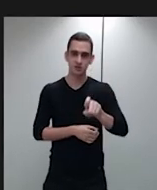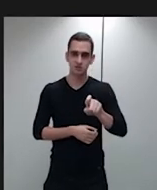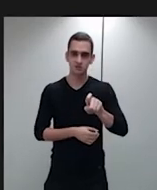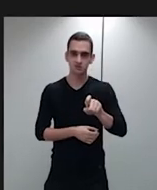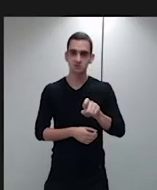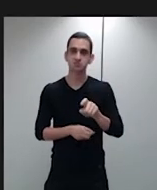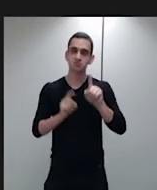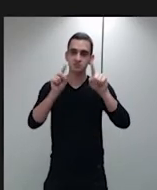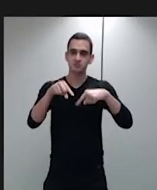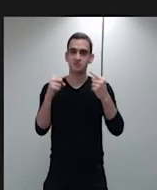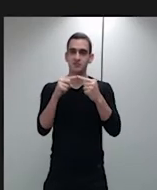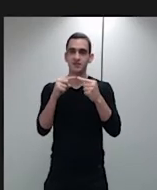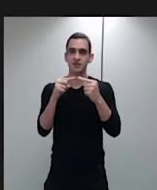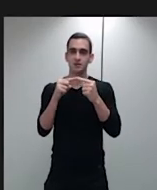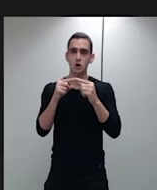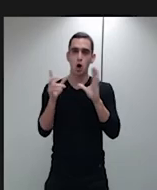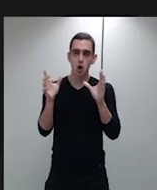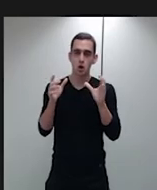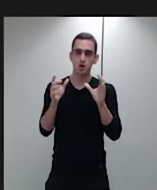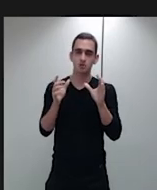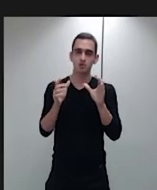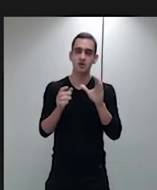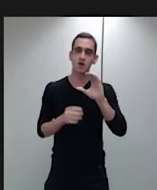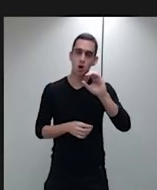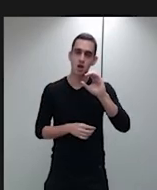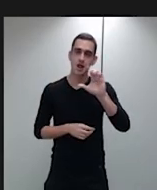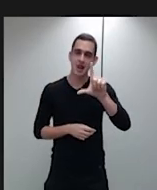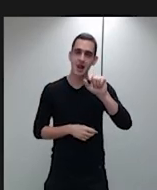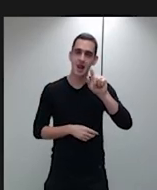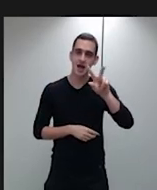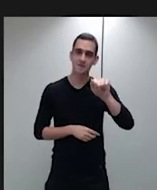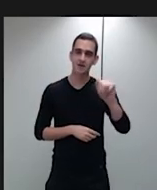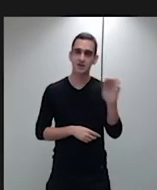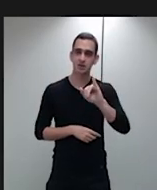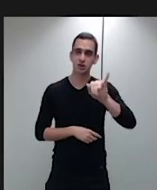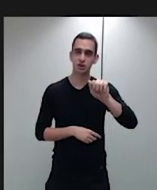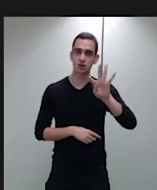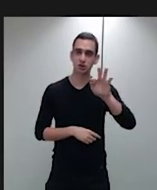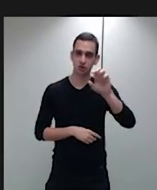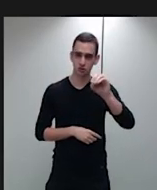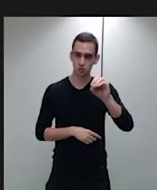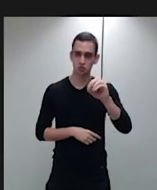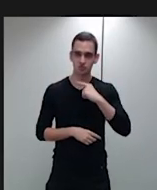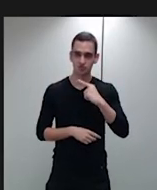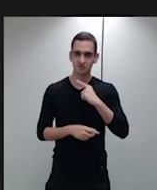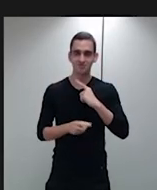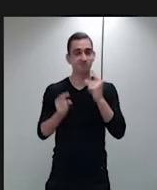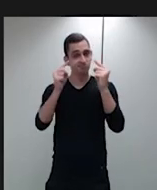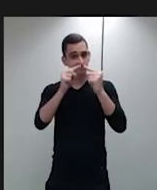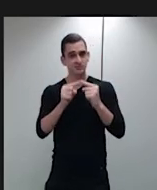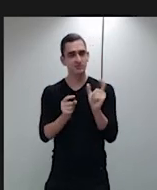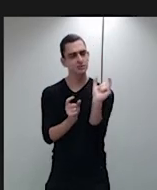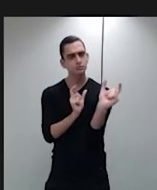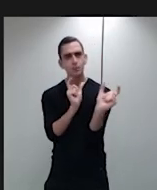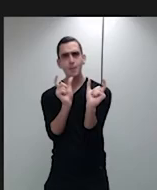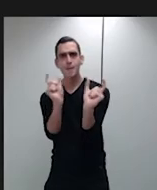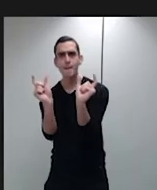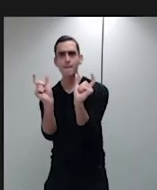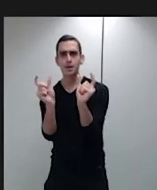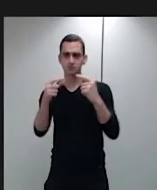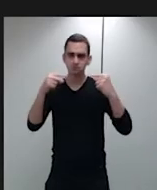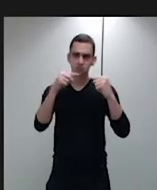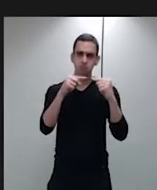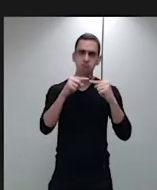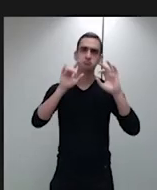do tema O relator não viu possibilidade de atender ao pedido da recorrente em julgamento de habeas corpus e pela própria